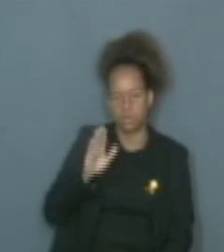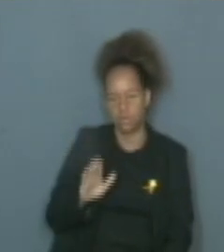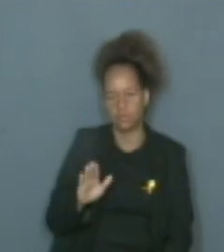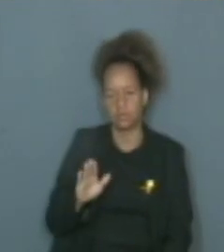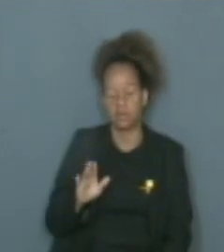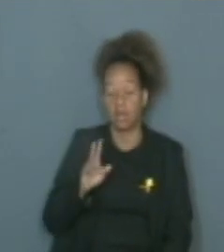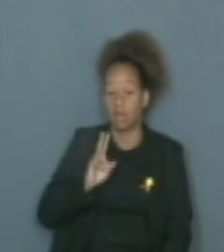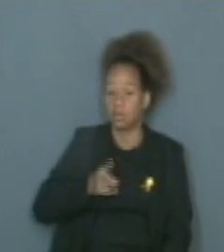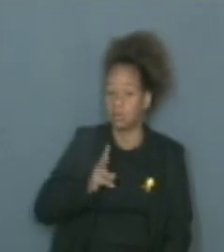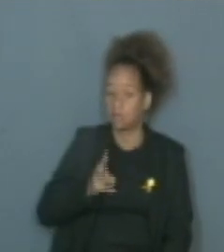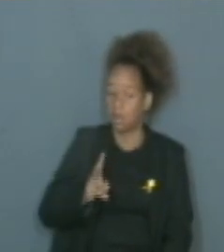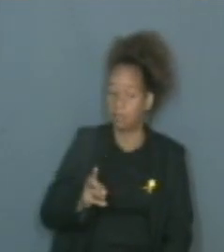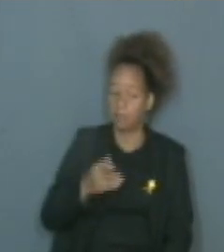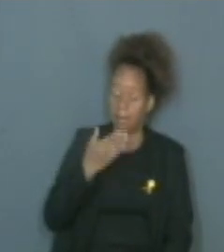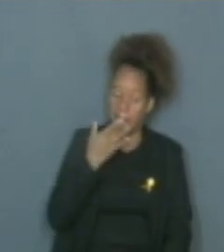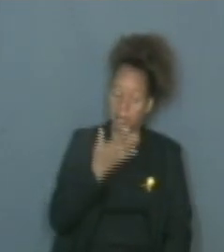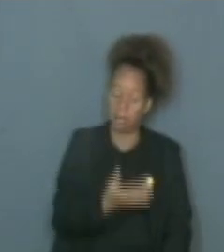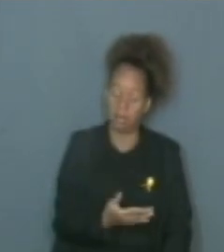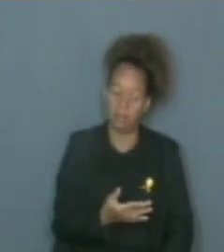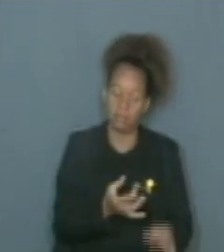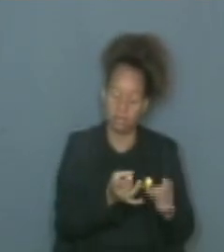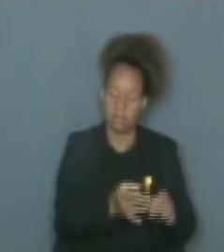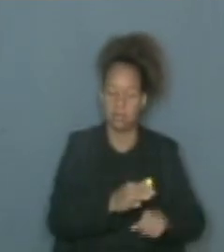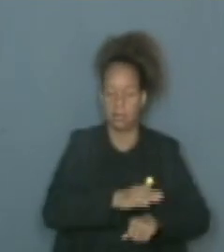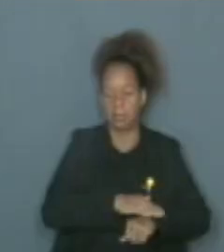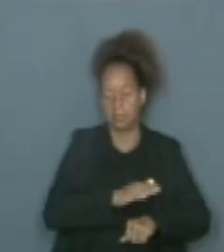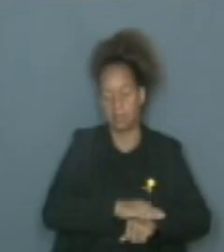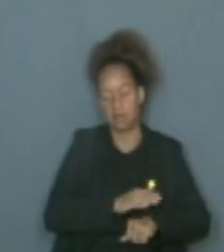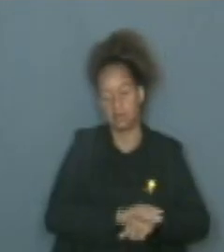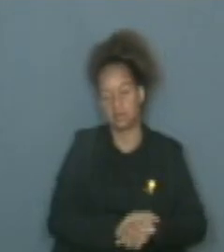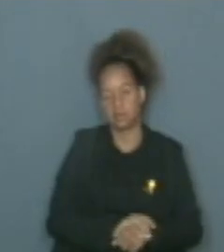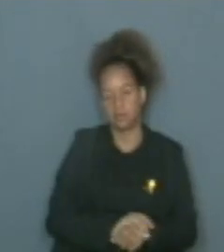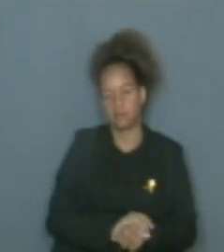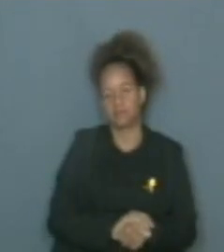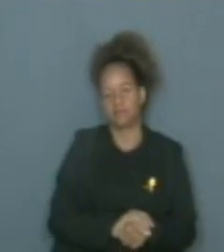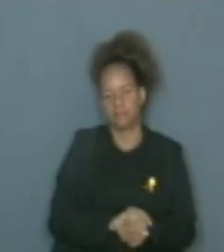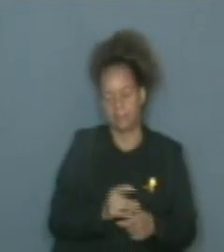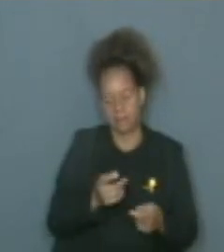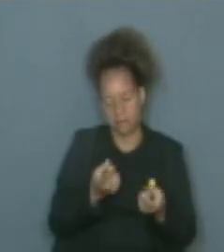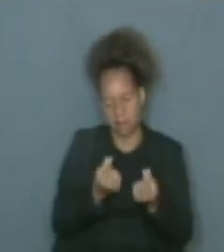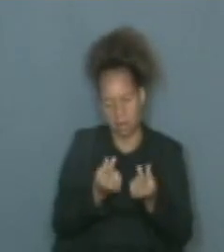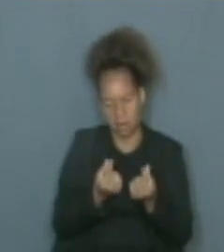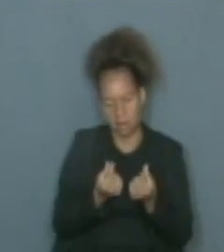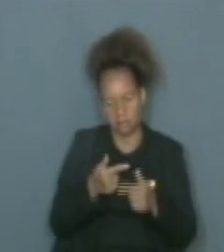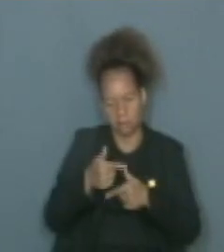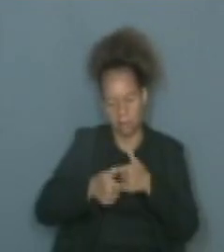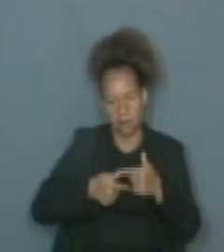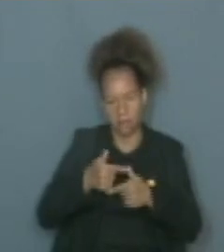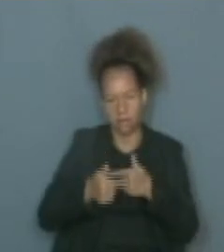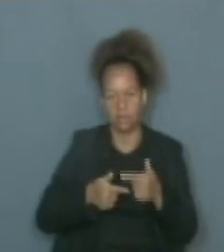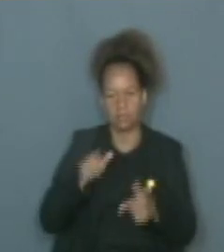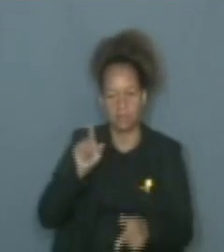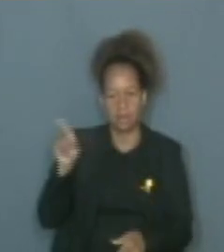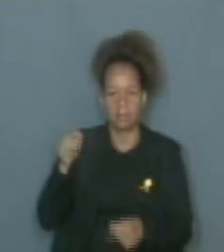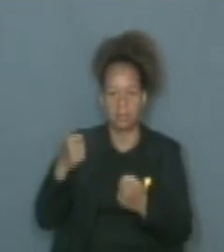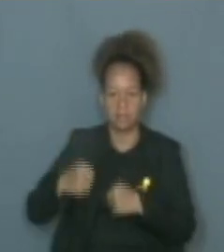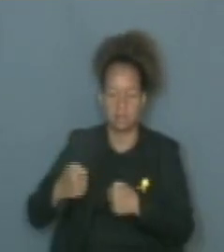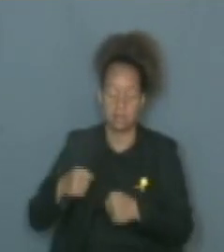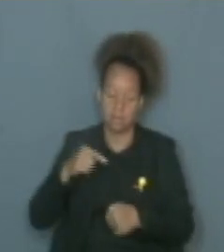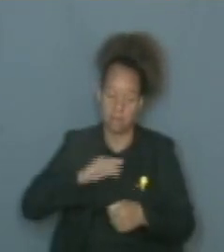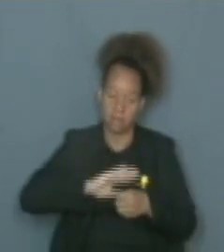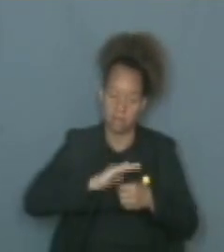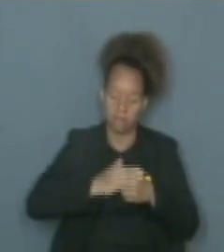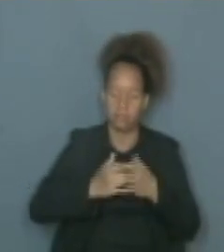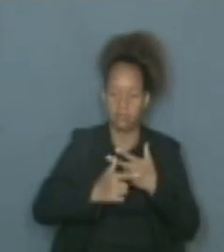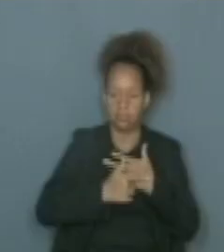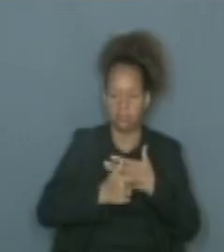nem sempre nós pedimos dispensa de prazo, e nós pedimos, nesse caso, inclusive, por se tratar de reajuste de servidor, que quem está lá na ponta está precisando, e a Câmara precisa exercer o seu